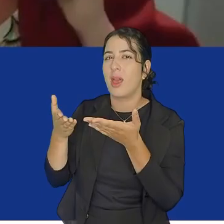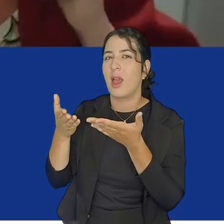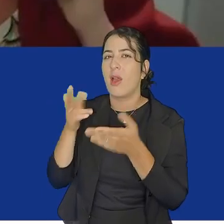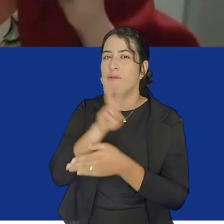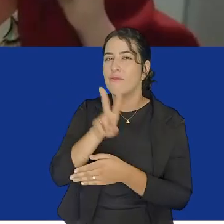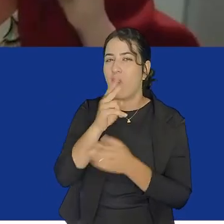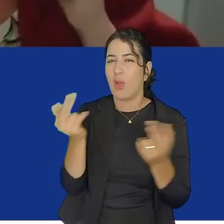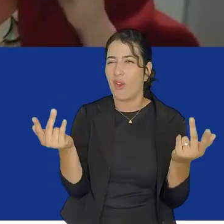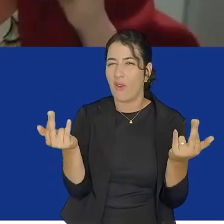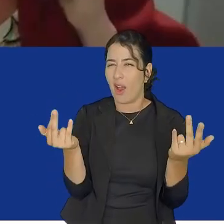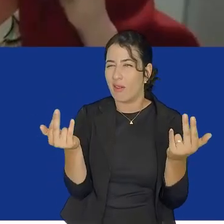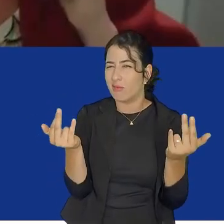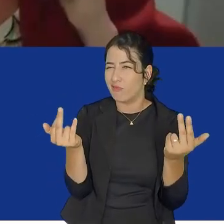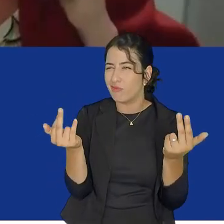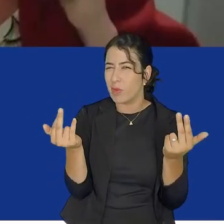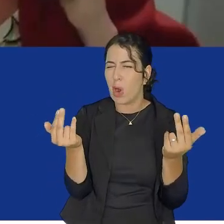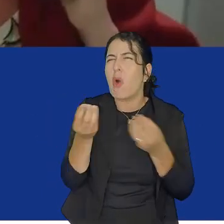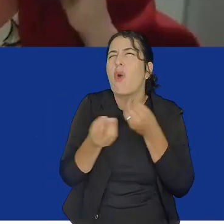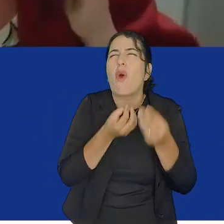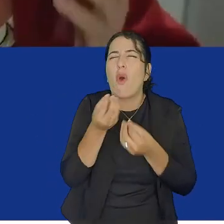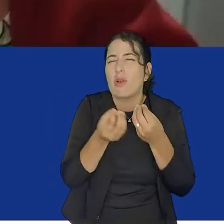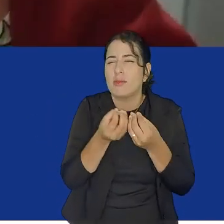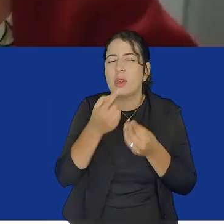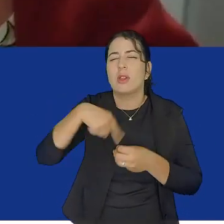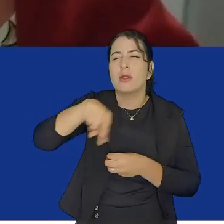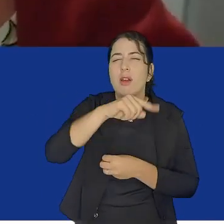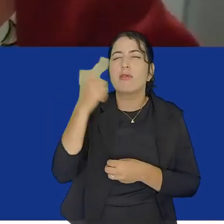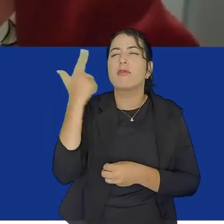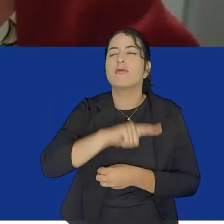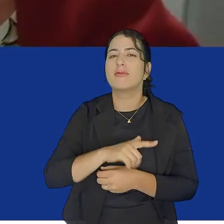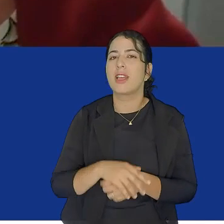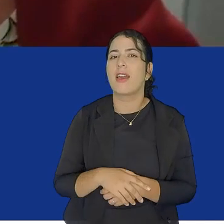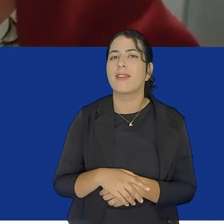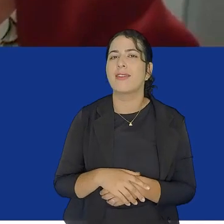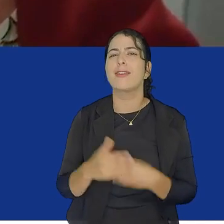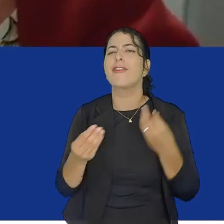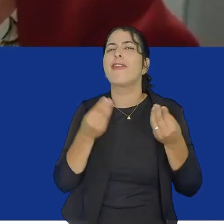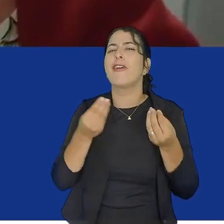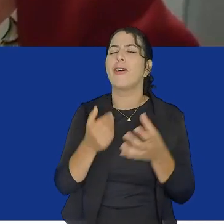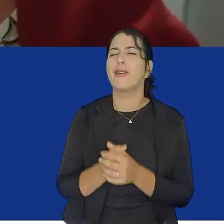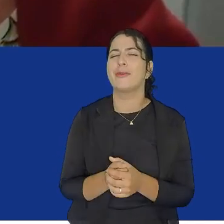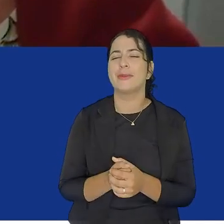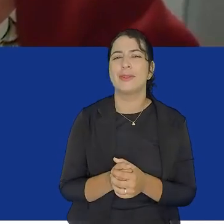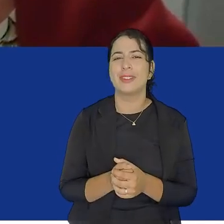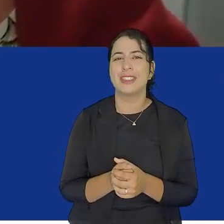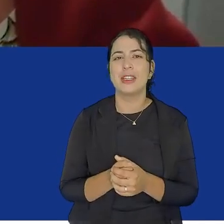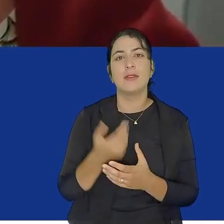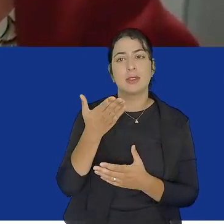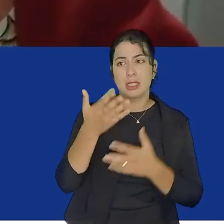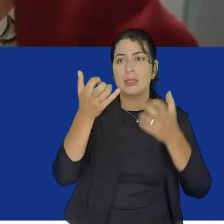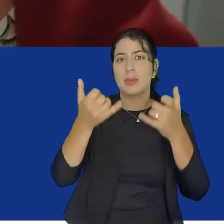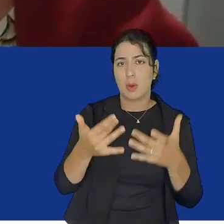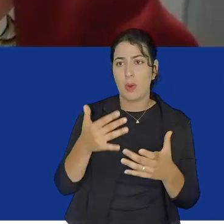essa transformação, dá esse salto, né? E acho que você podia falar um pouco de como eu ouvi, você falou, né, do TCU, que eles